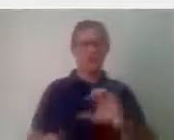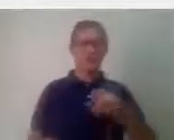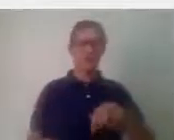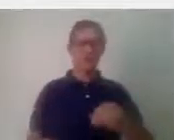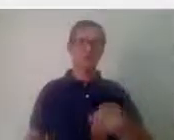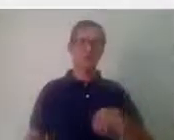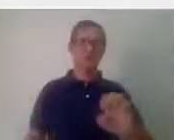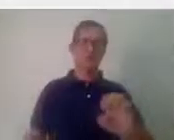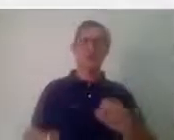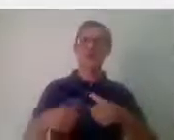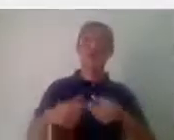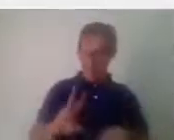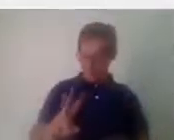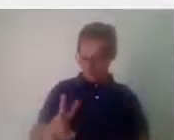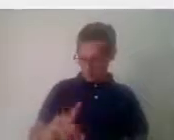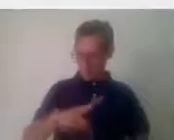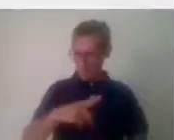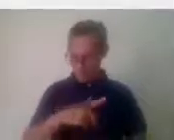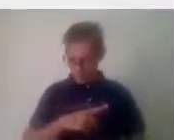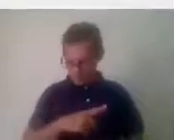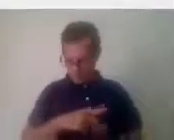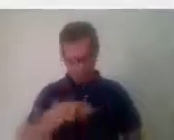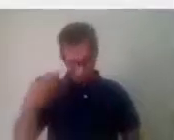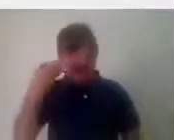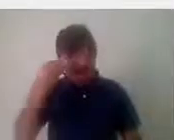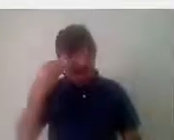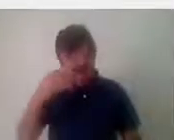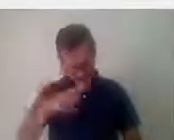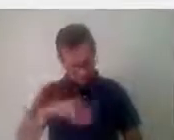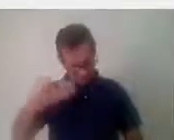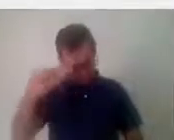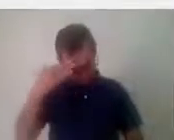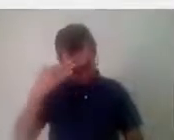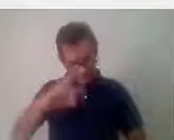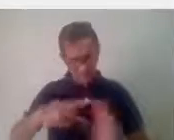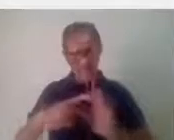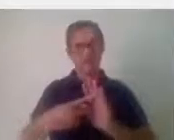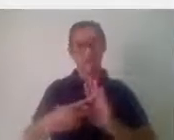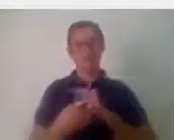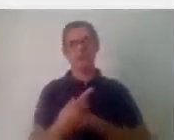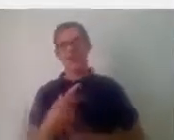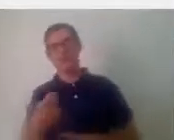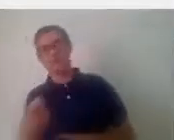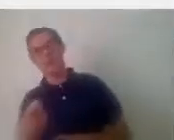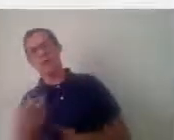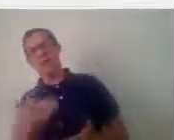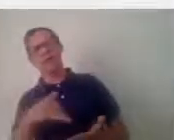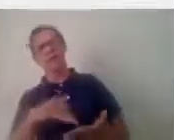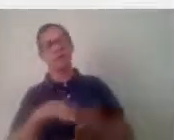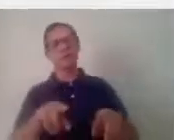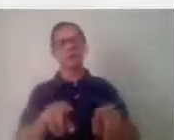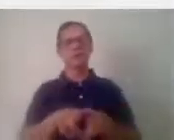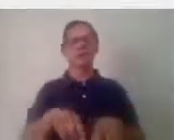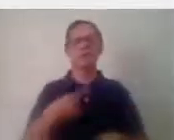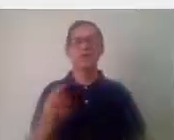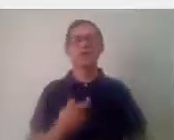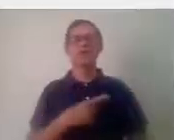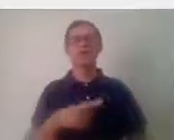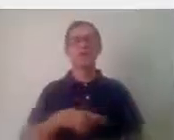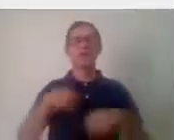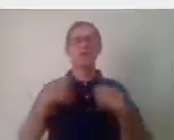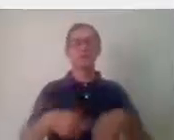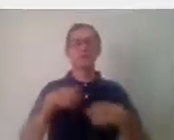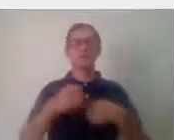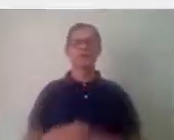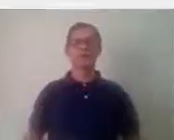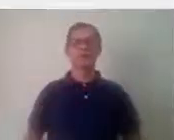constante. Essas duas, elas têm que estar na ponta da língua e você tem que entender o que elas significam. E, por fim, nós vamos precisar